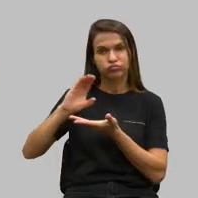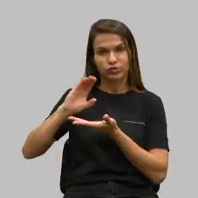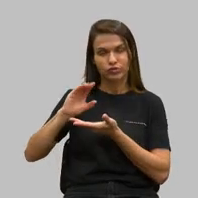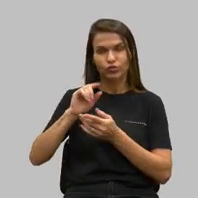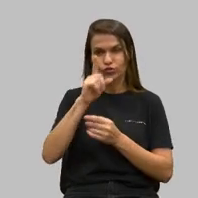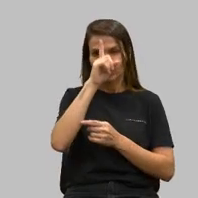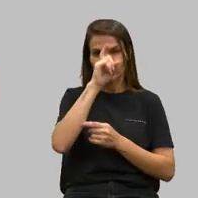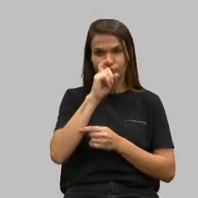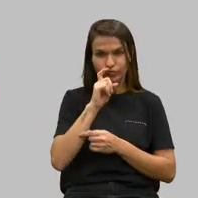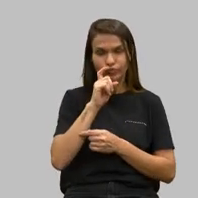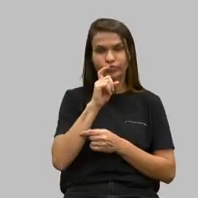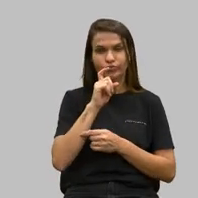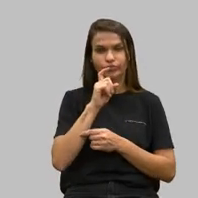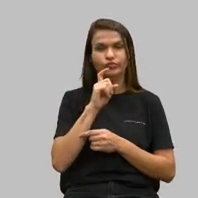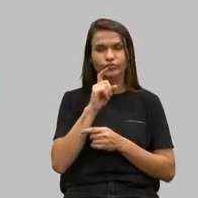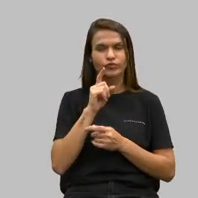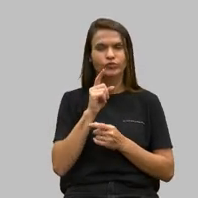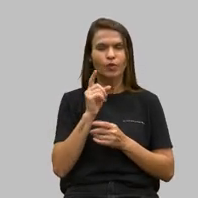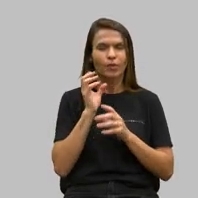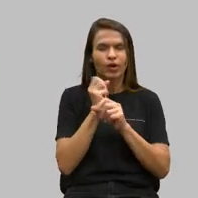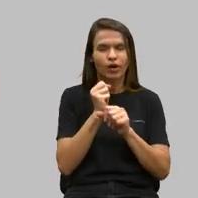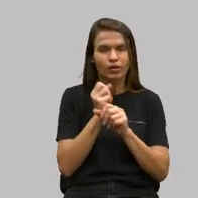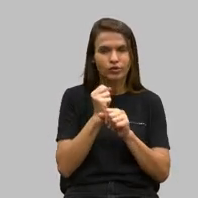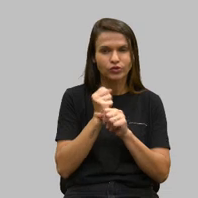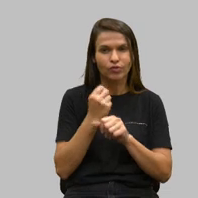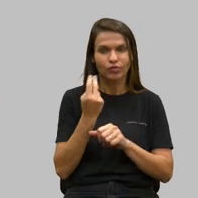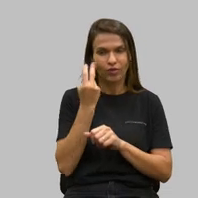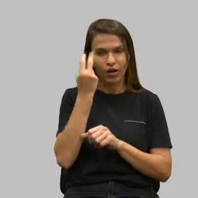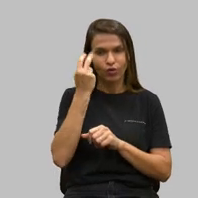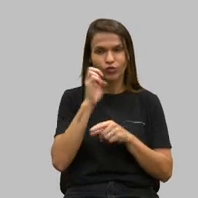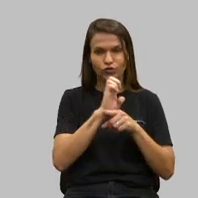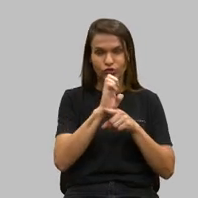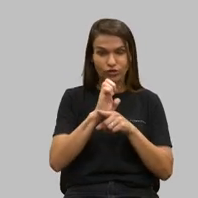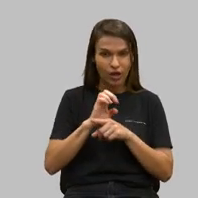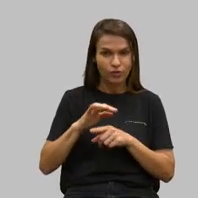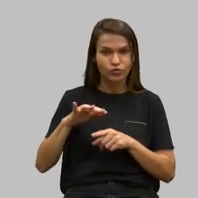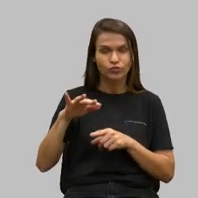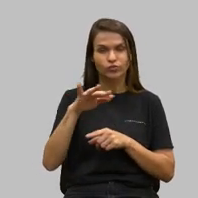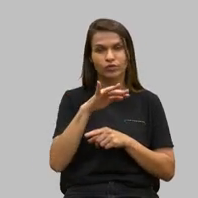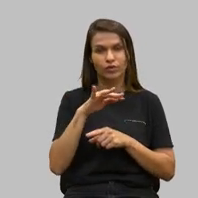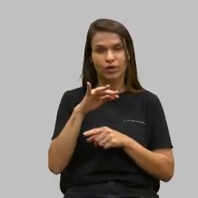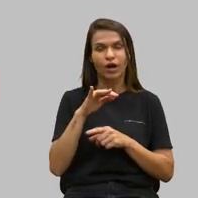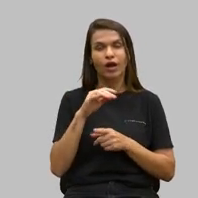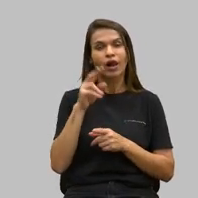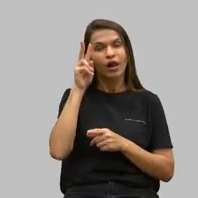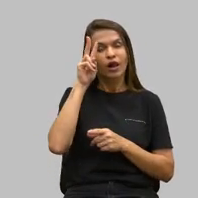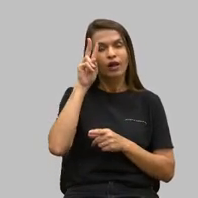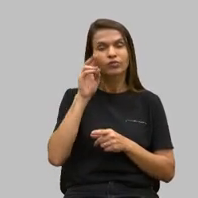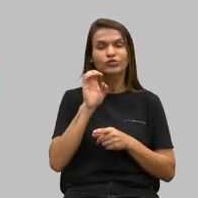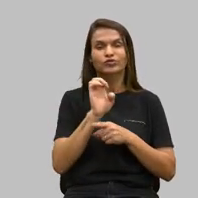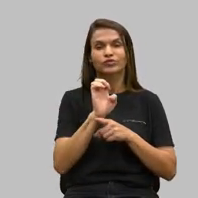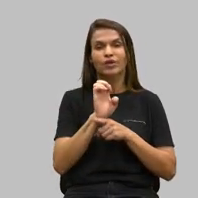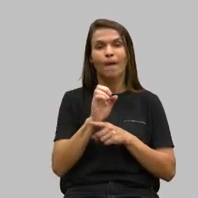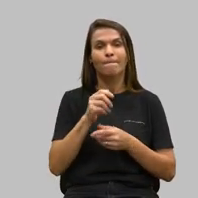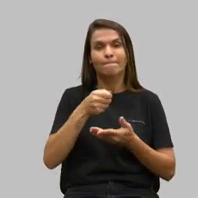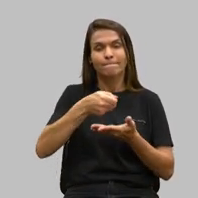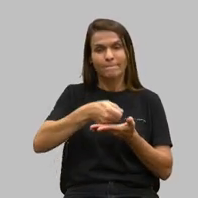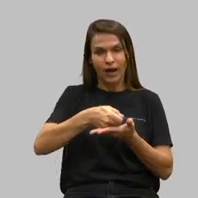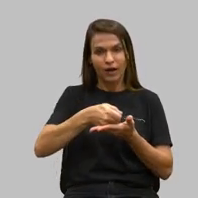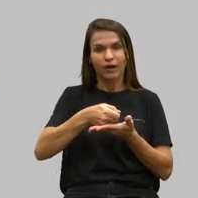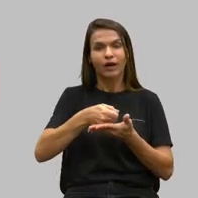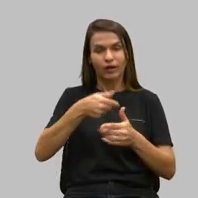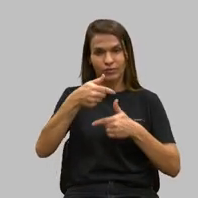isso só de custeio direto do Valora, no Estado inteiro. Lembrando que o Valora agora paga referente à produção, à